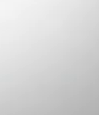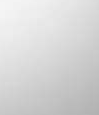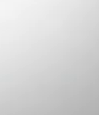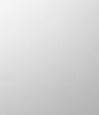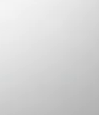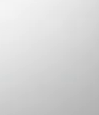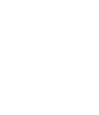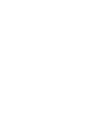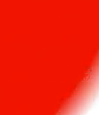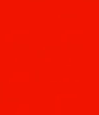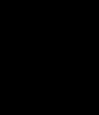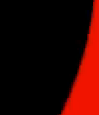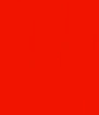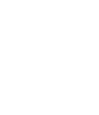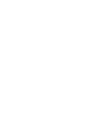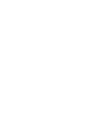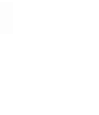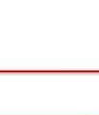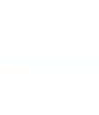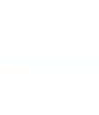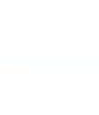Governo do Estado de São Paulo.